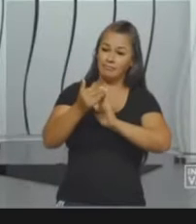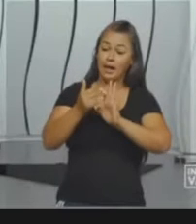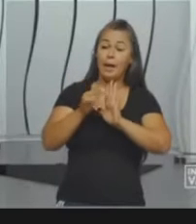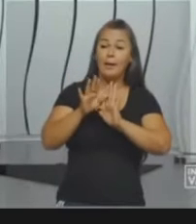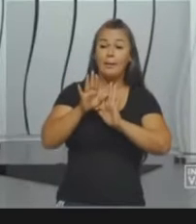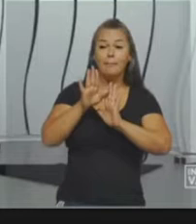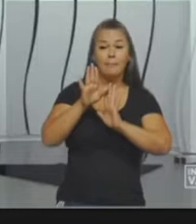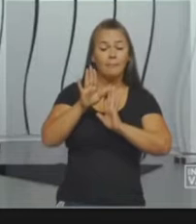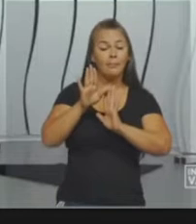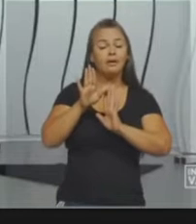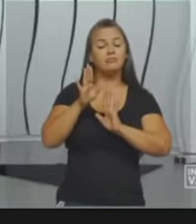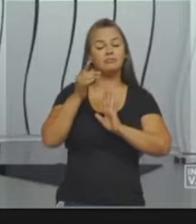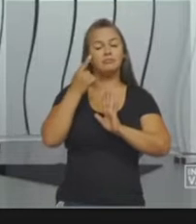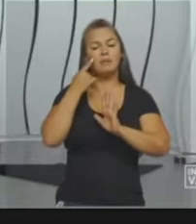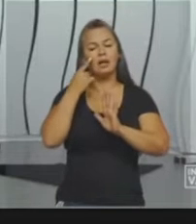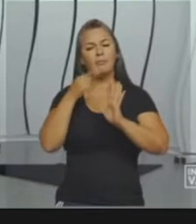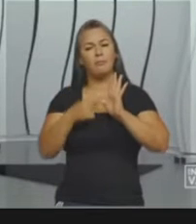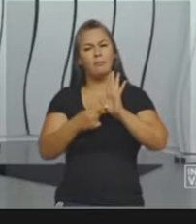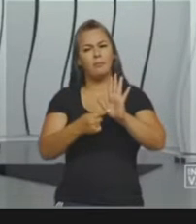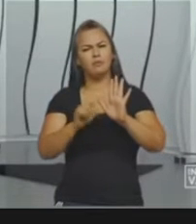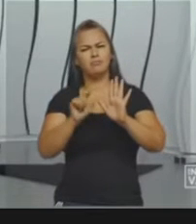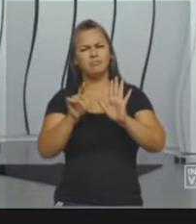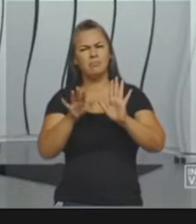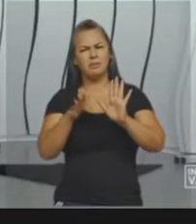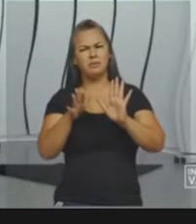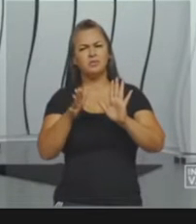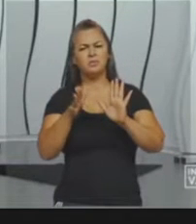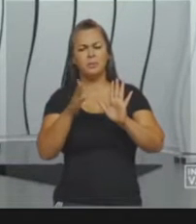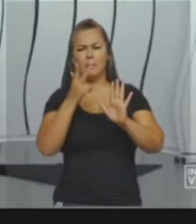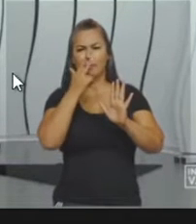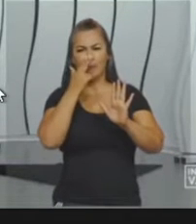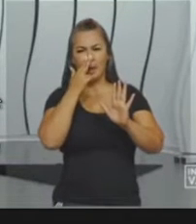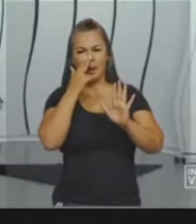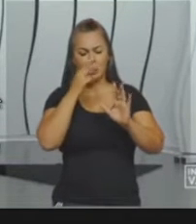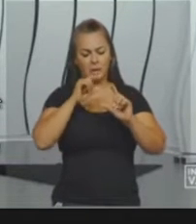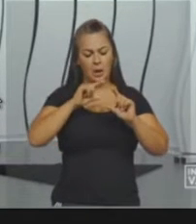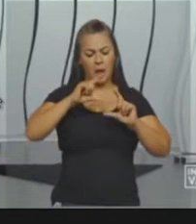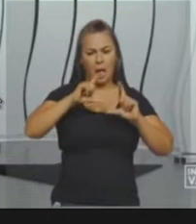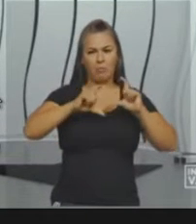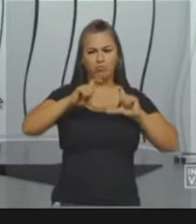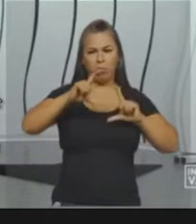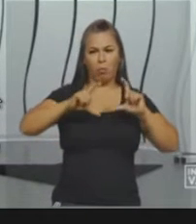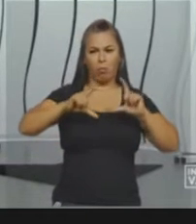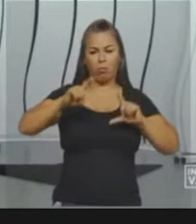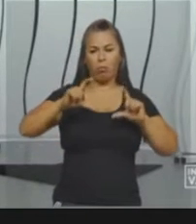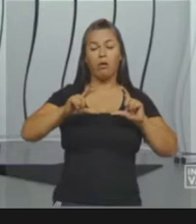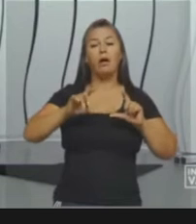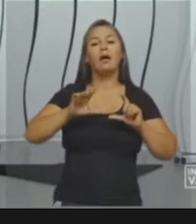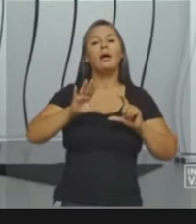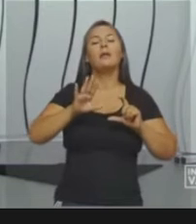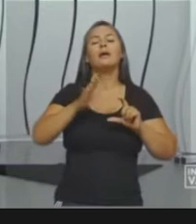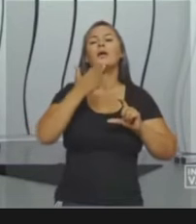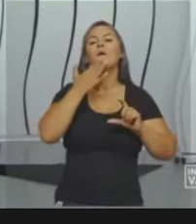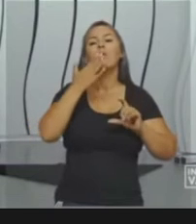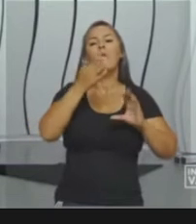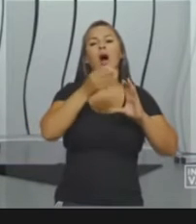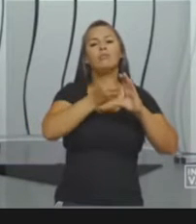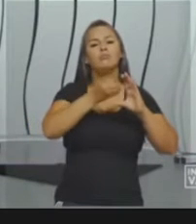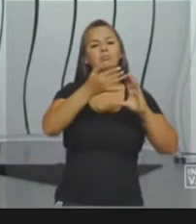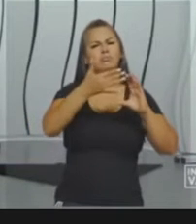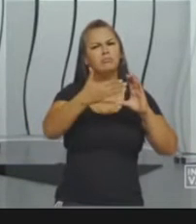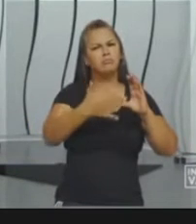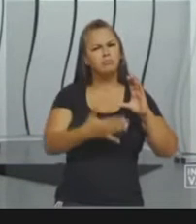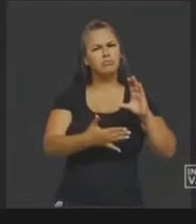da bactéria. Tem bactérias que têm um formato como esse aqui. E quais seriam as principais características das